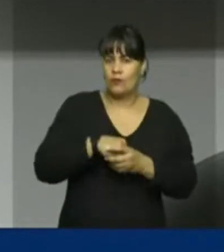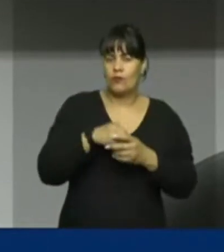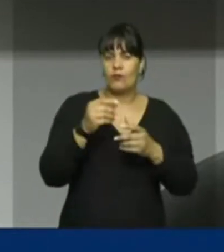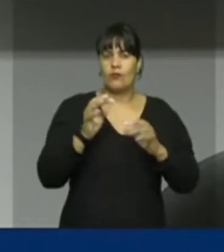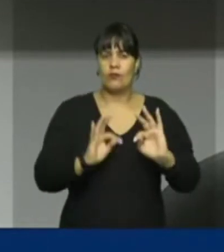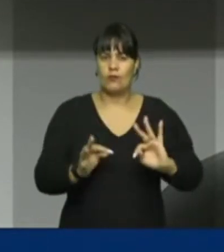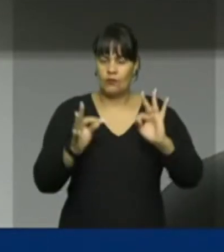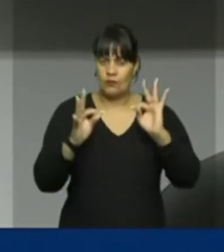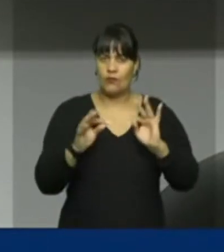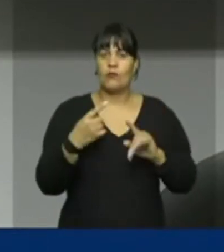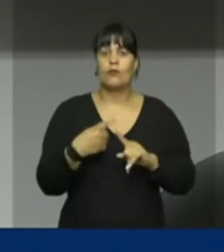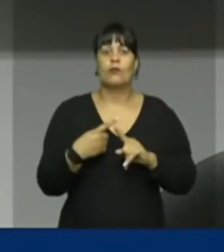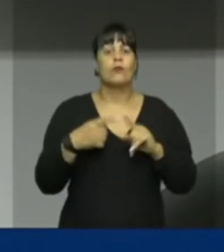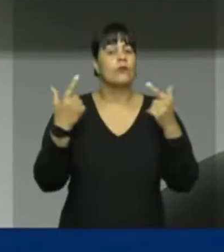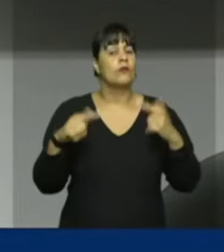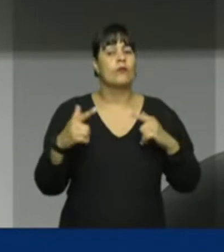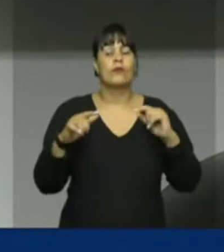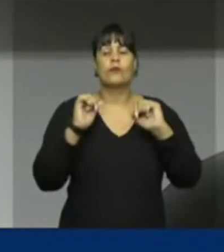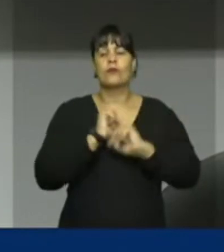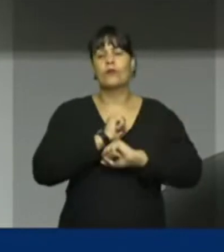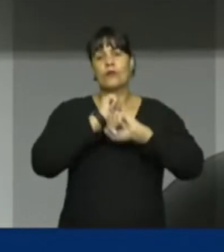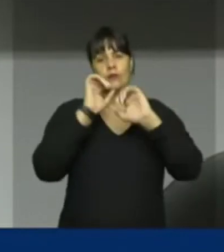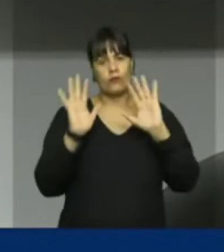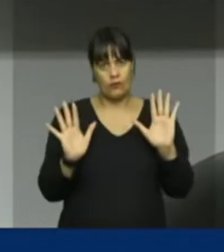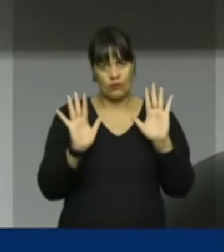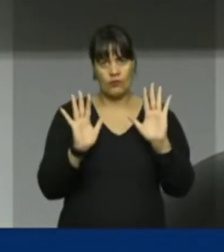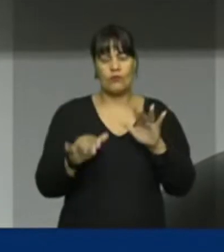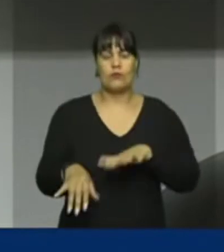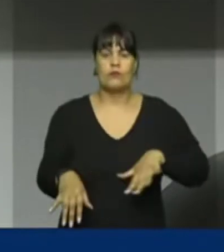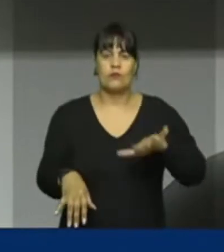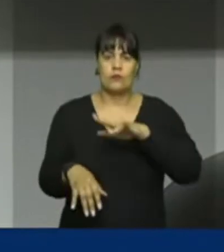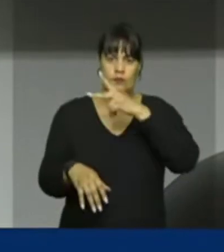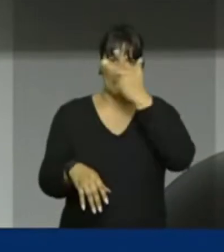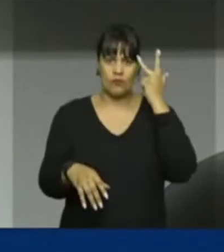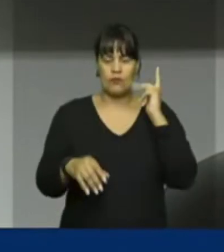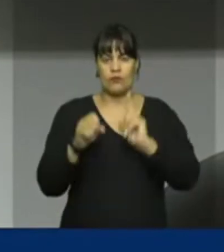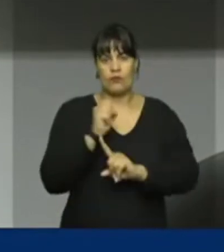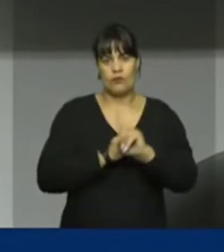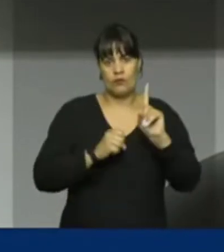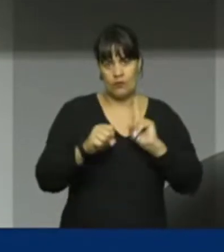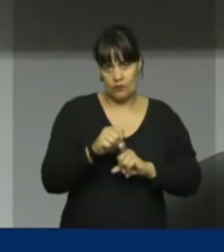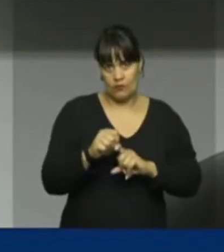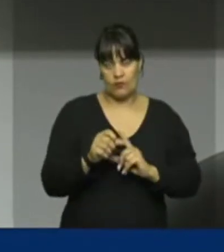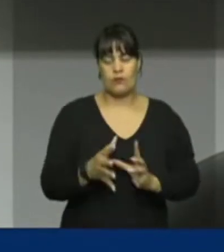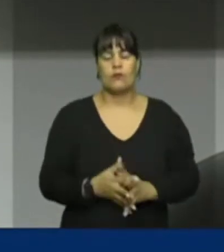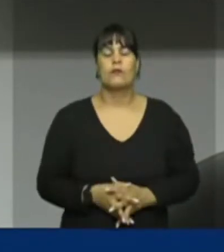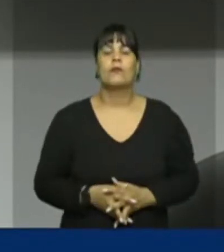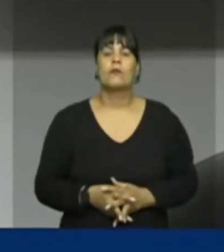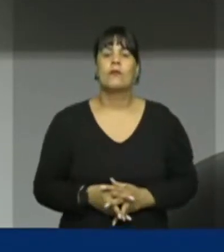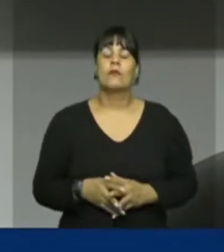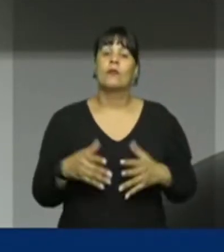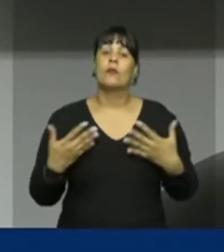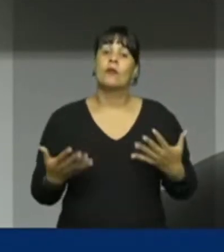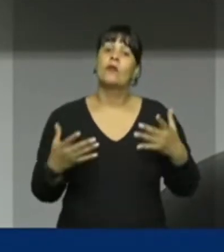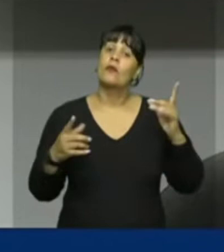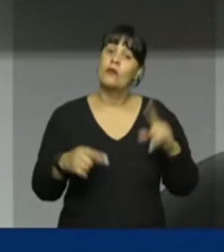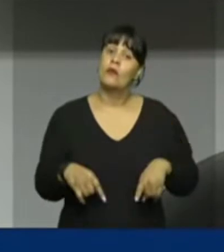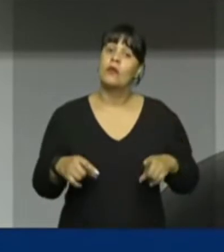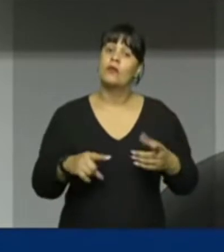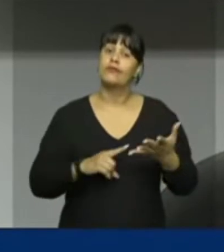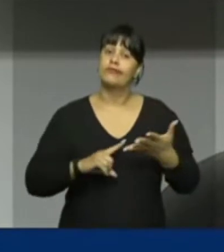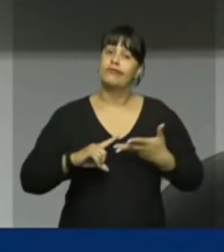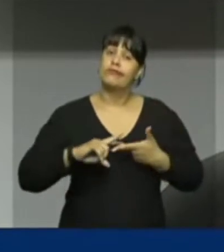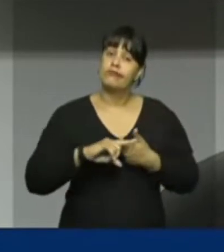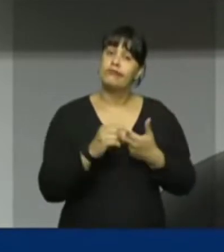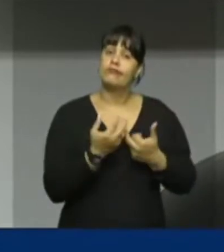não oferta transparência para a sociedade sobre o rumo da política de saúde mental no Brasil. Então, é um conjunto de